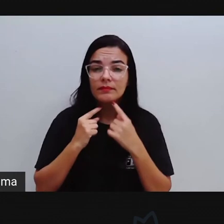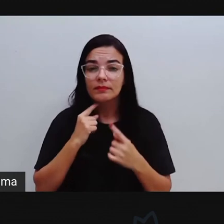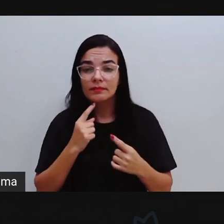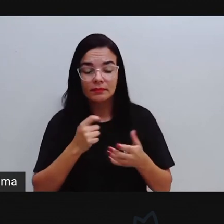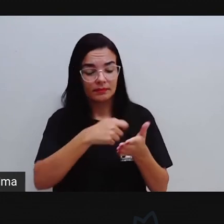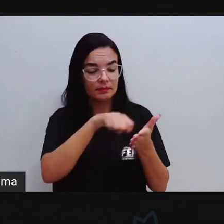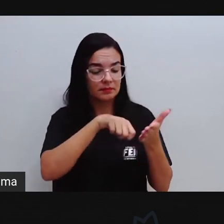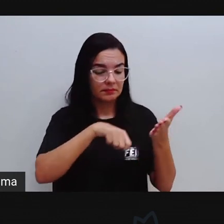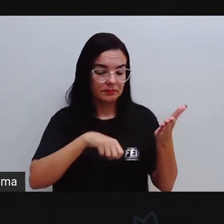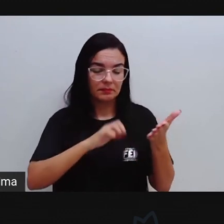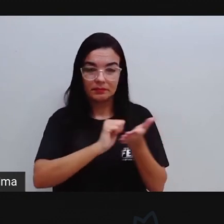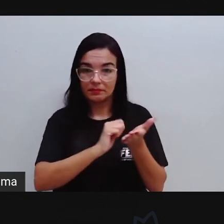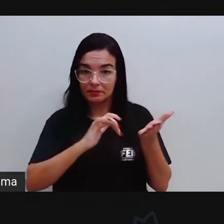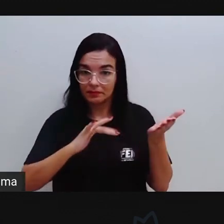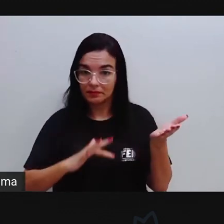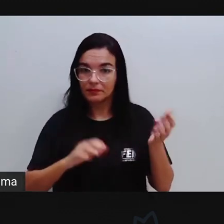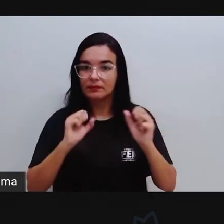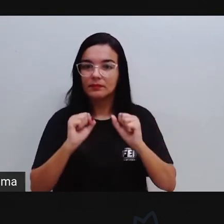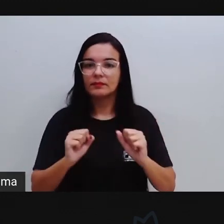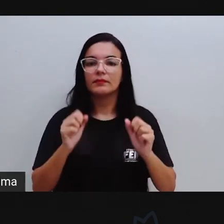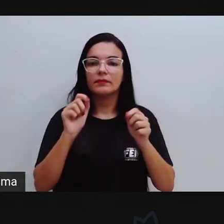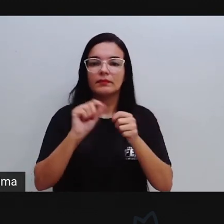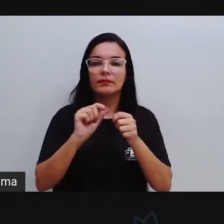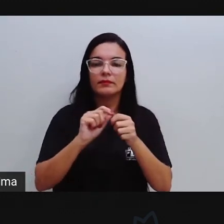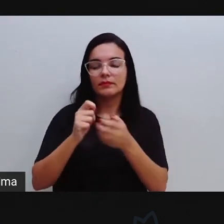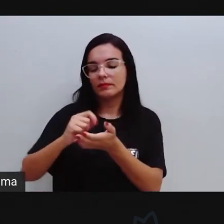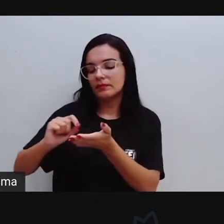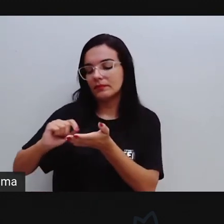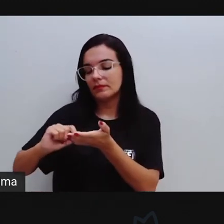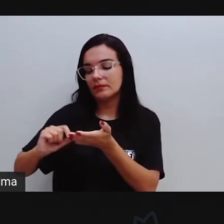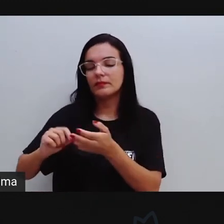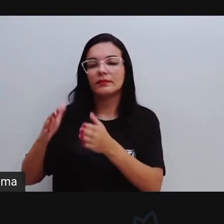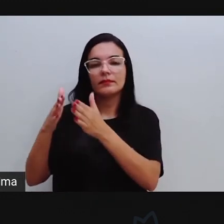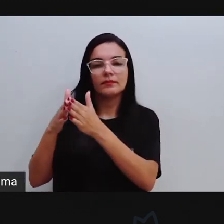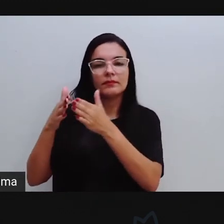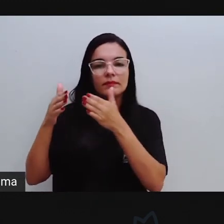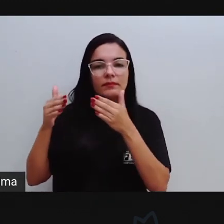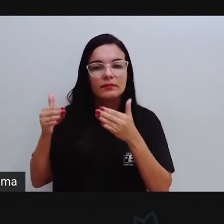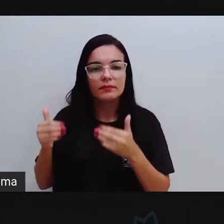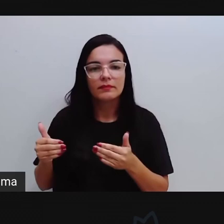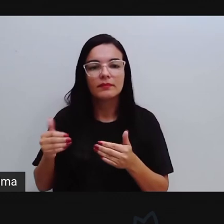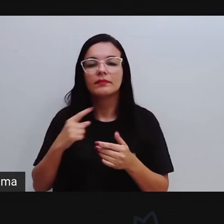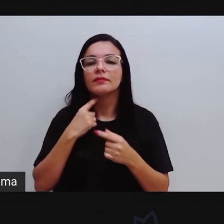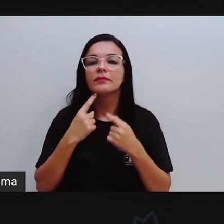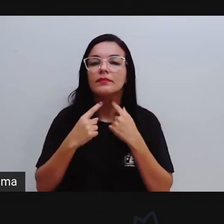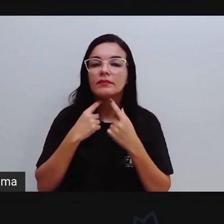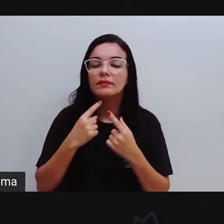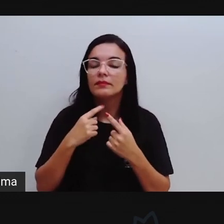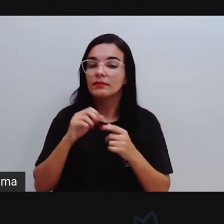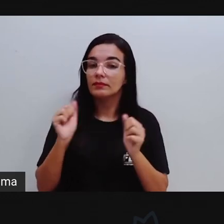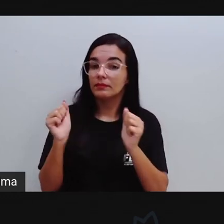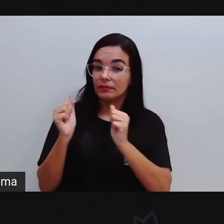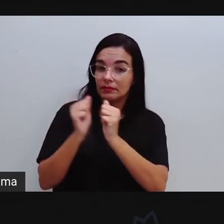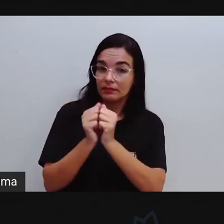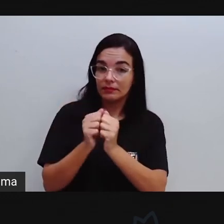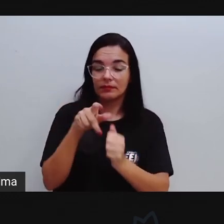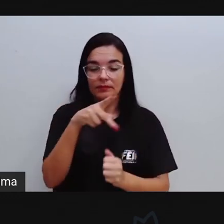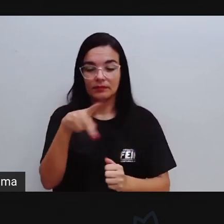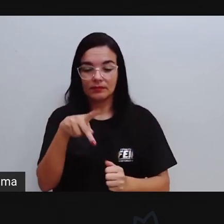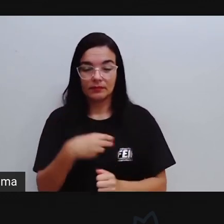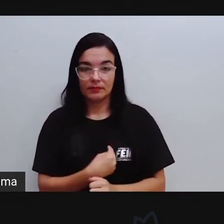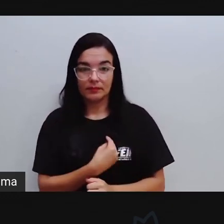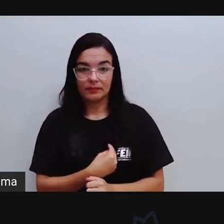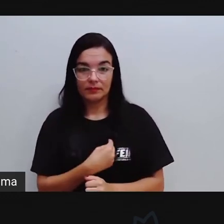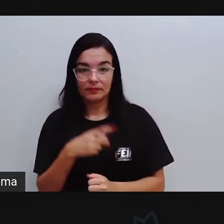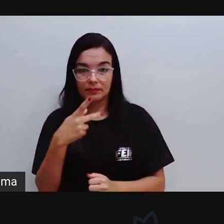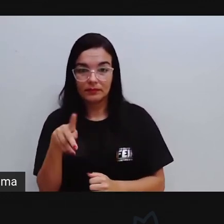realizar a atividade, faça observação no seu caderno, na própria atividade sobre a dúvida que você sentiu. Quando vocês estiverem no momento